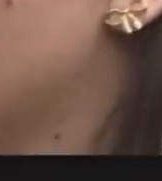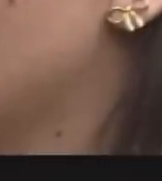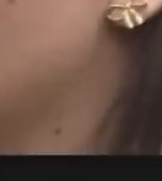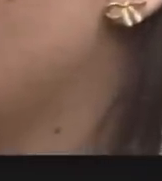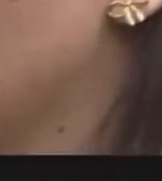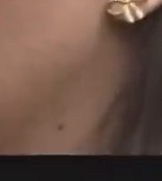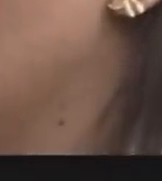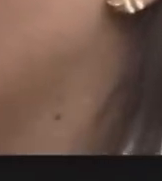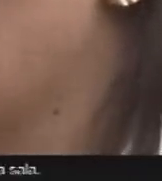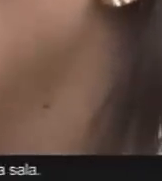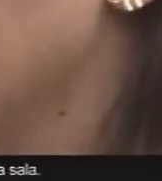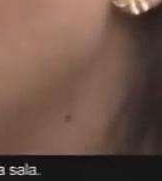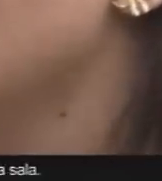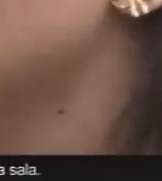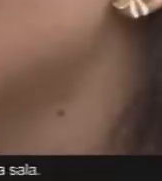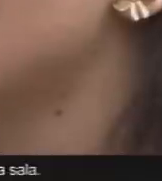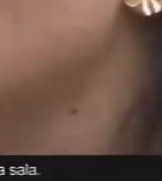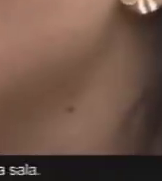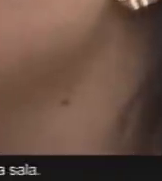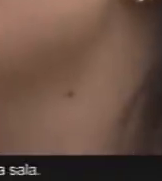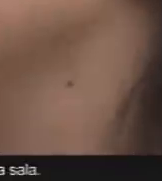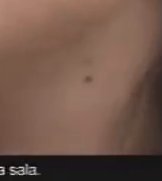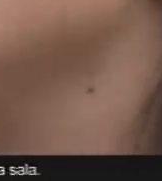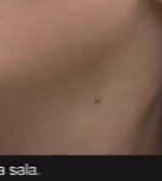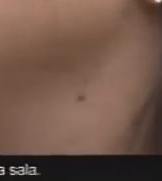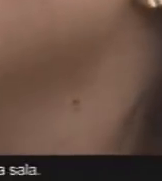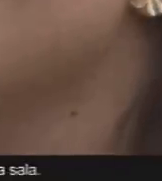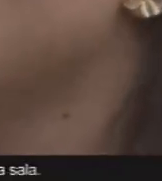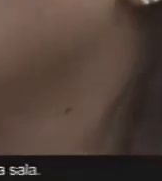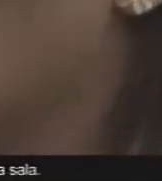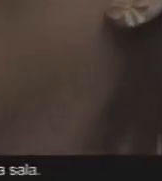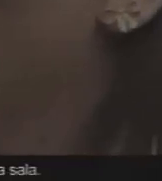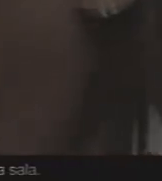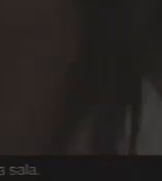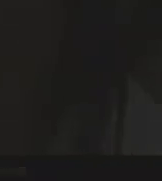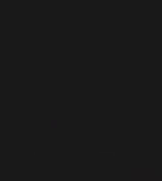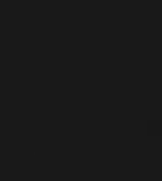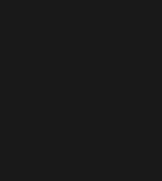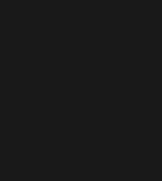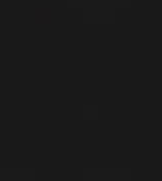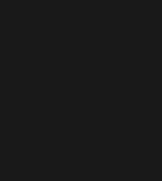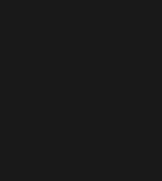alunos. Talvez nós sejamos os maiores alunos da nossa sala.